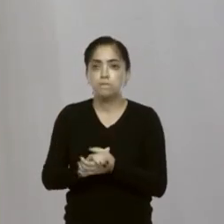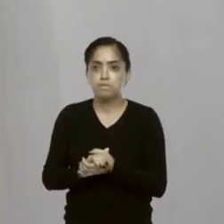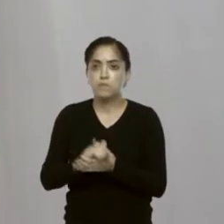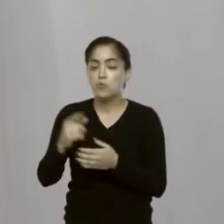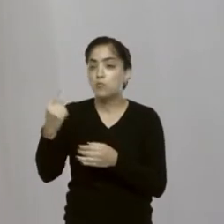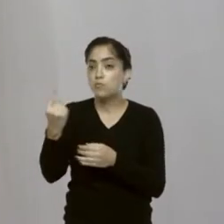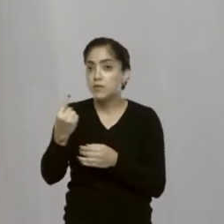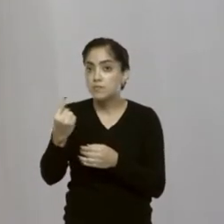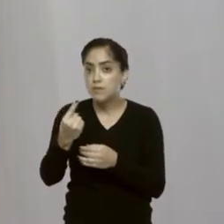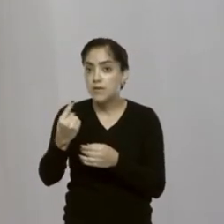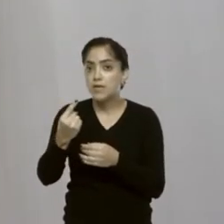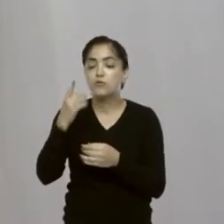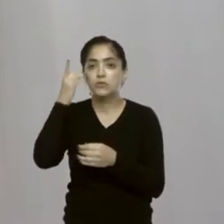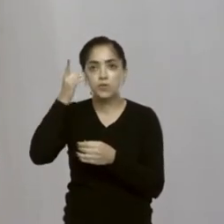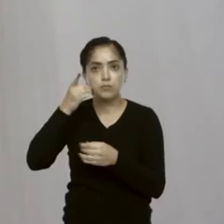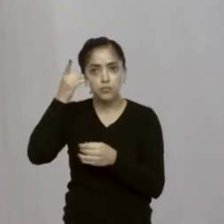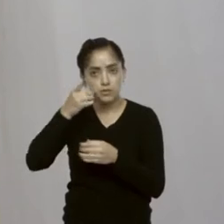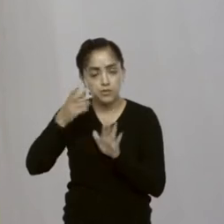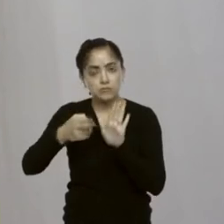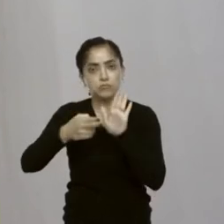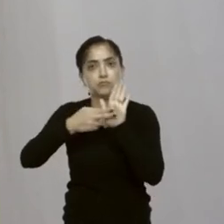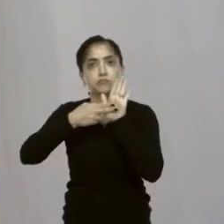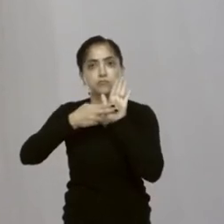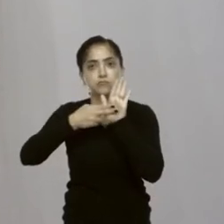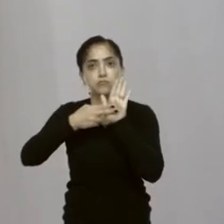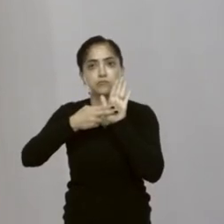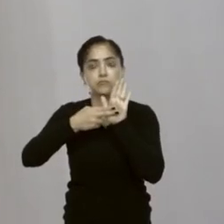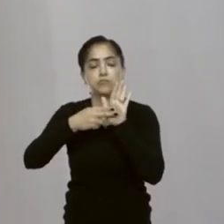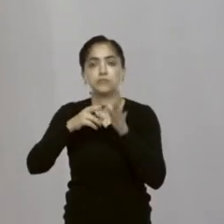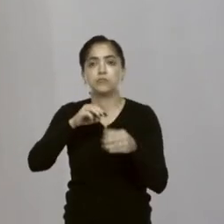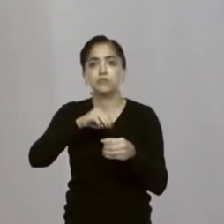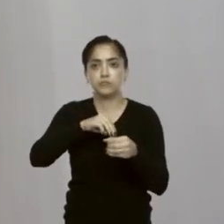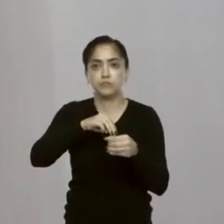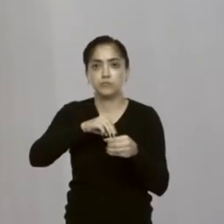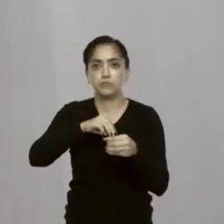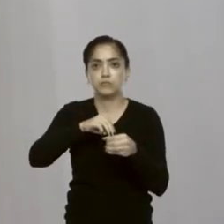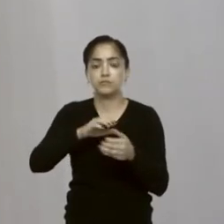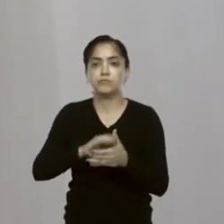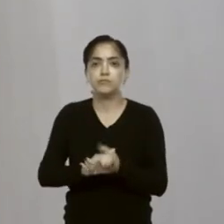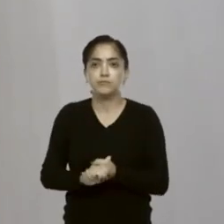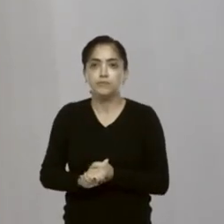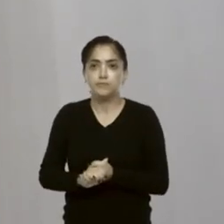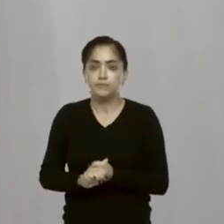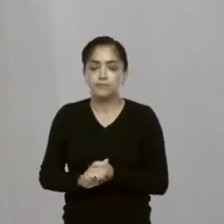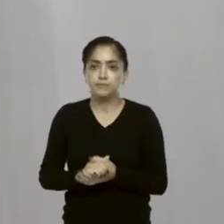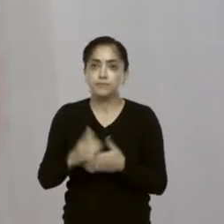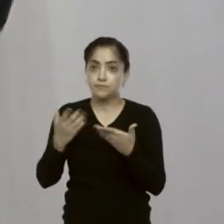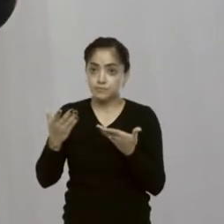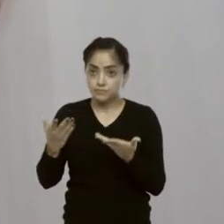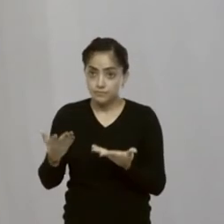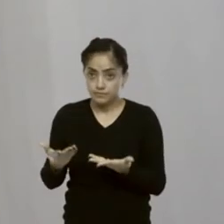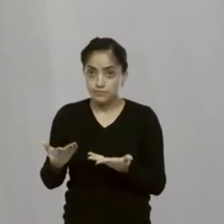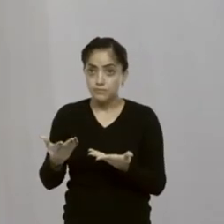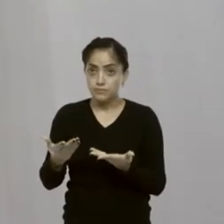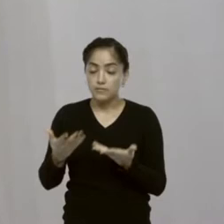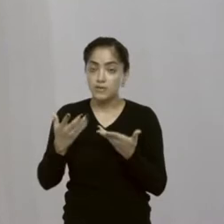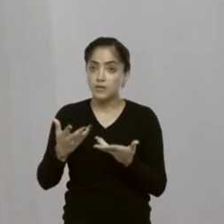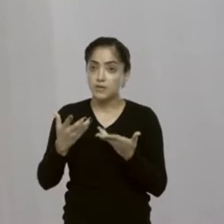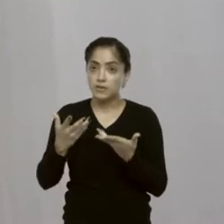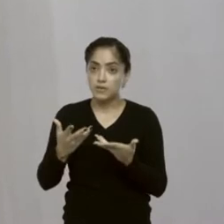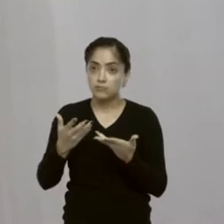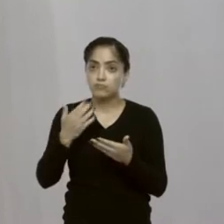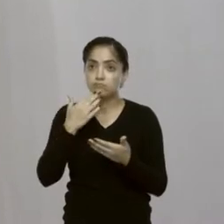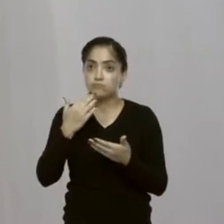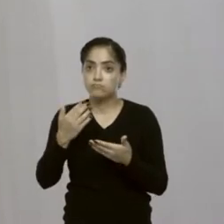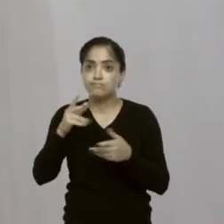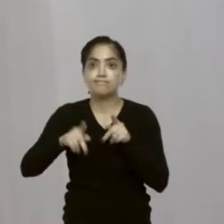primeiro deputado a ser empossado do município de Guabiruba. E assim, senhor presidente, a gente teria tanto para falar com o